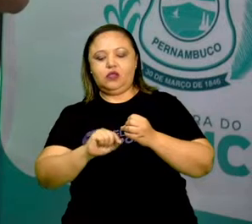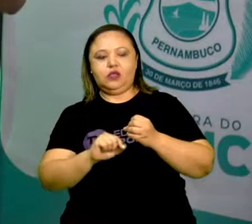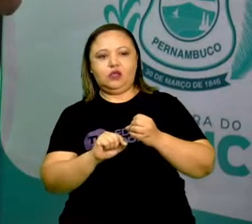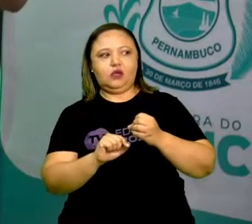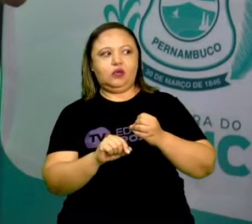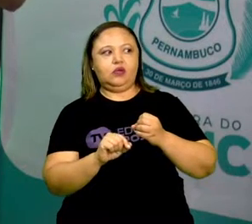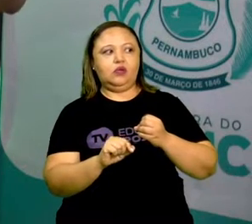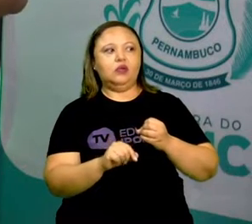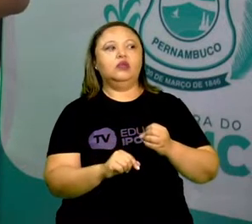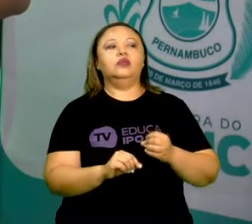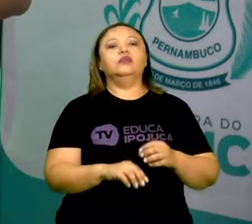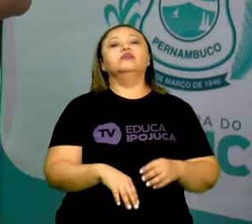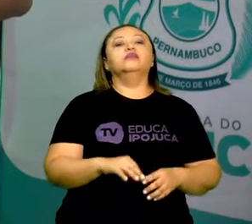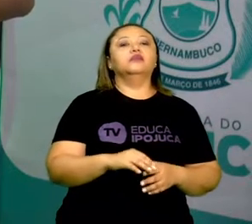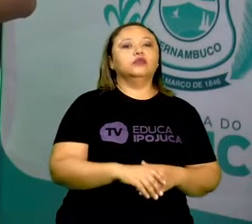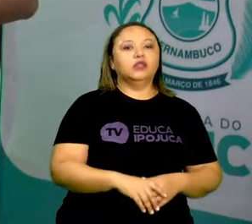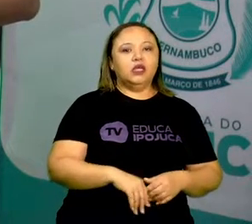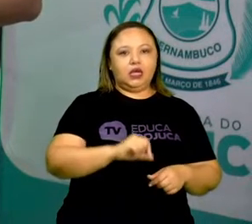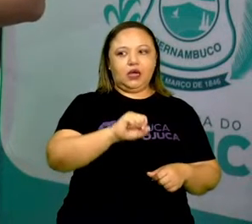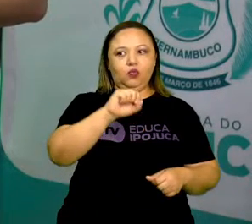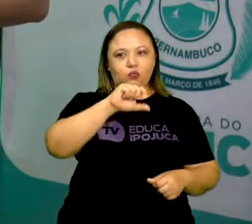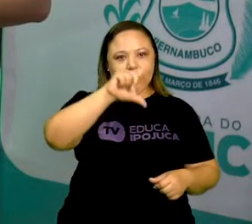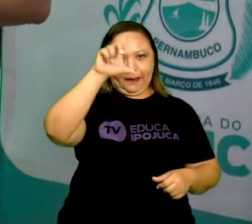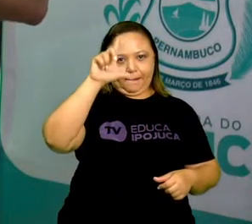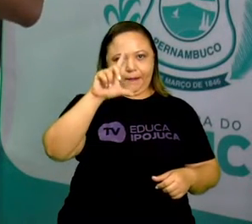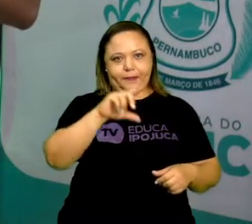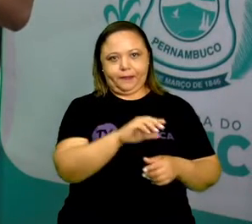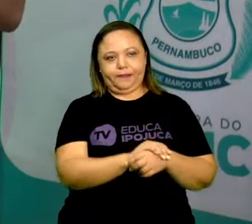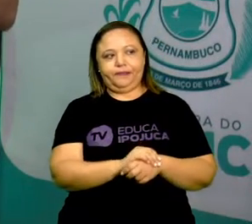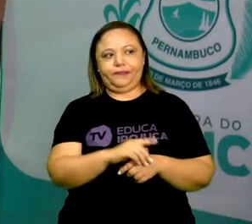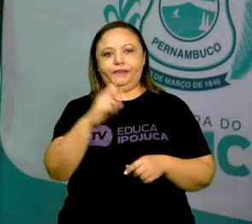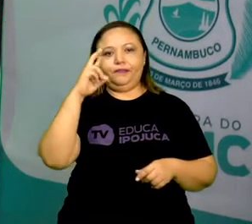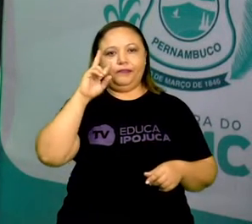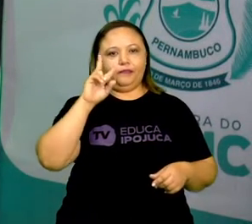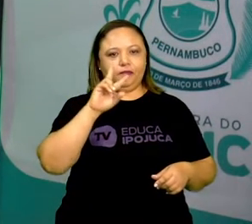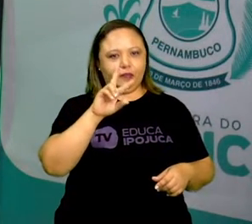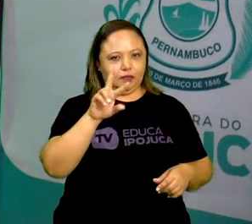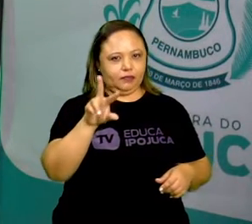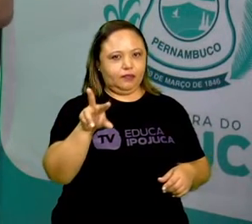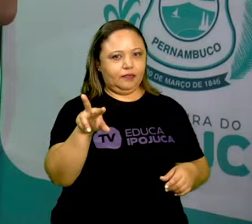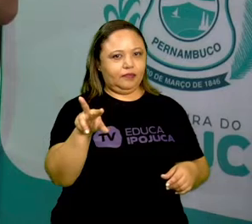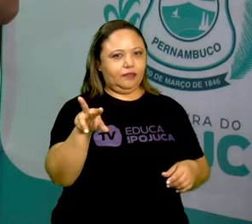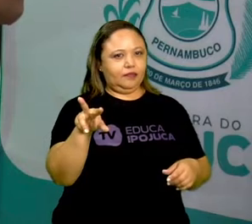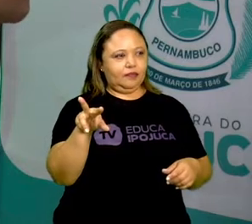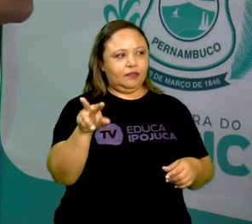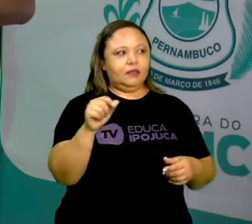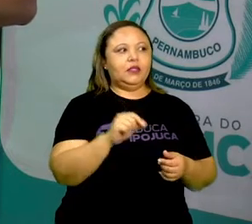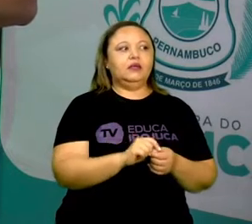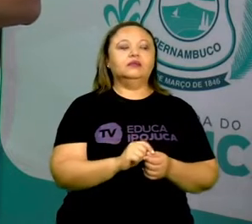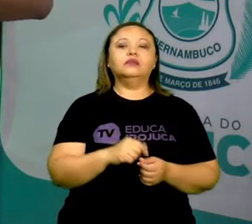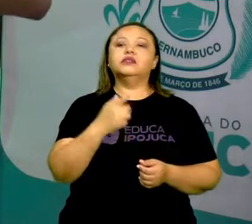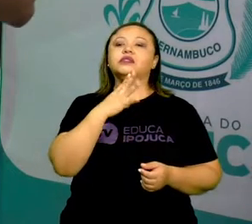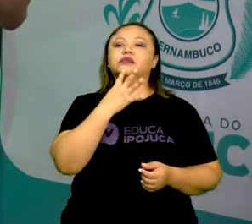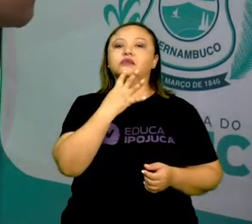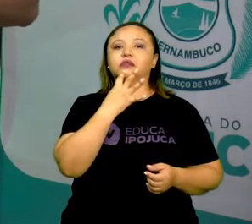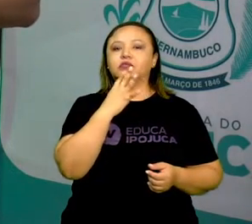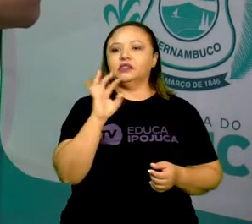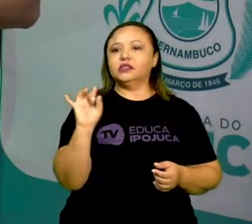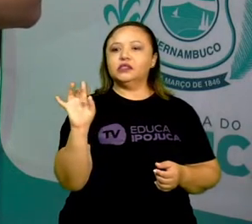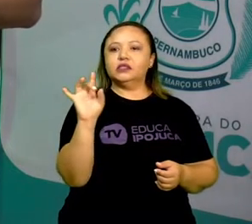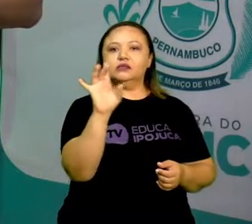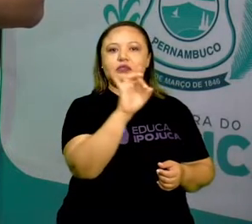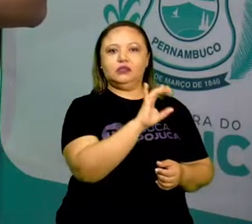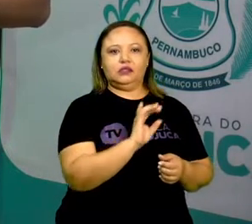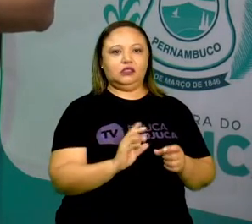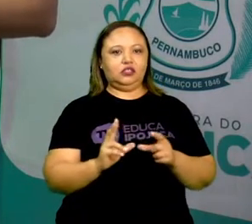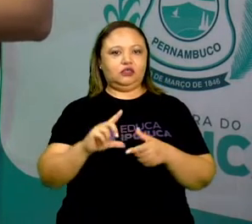o que pessoal comprimento tô pensando assim você conhece Quais são as figuras geométricas espaciais